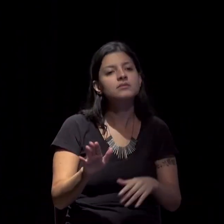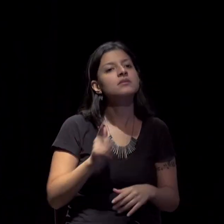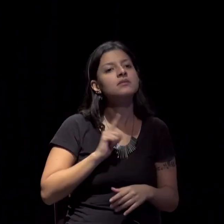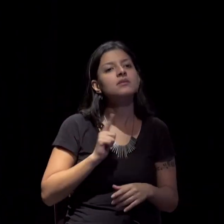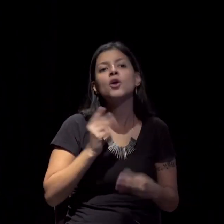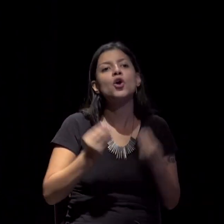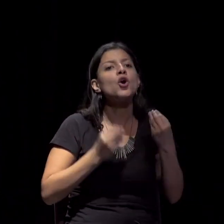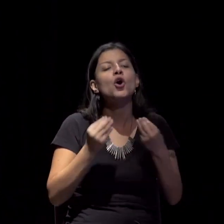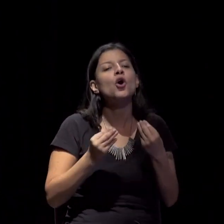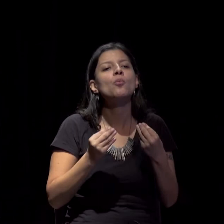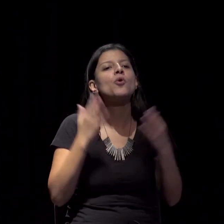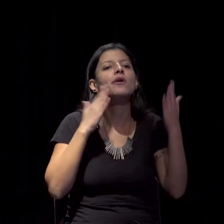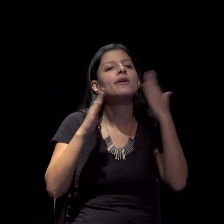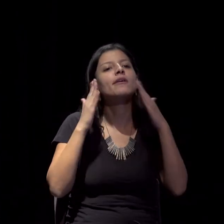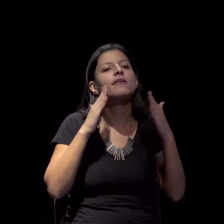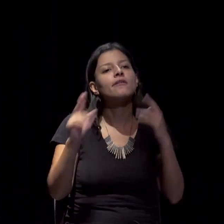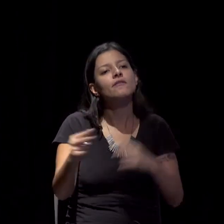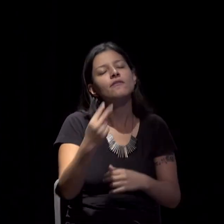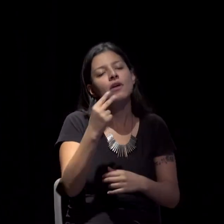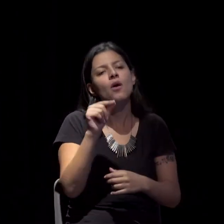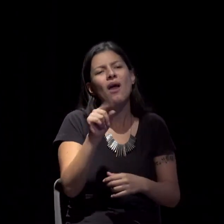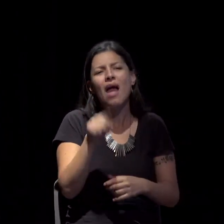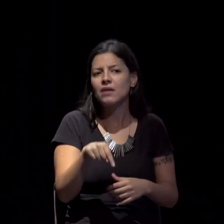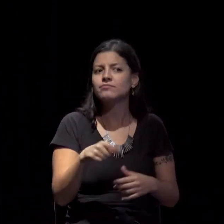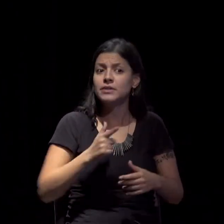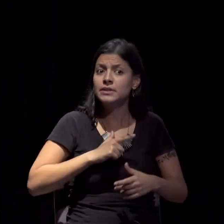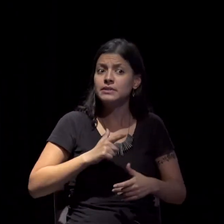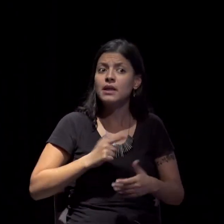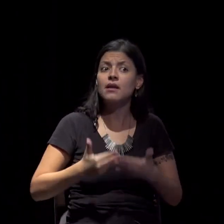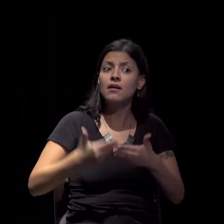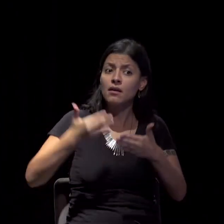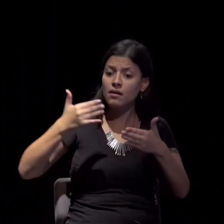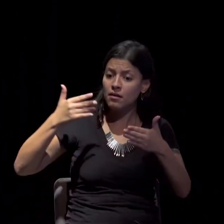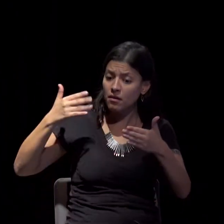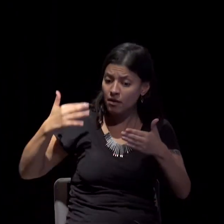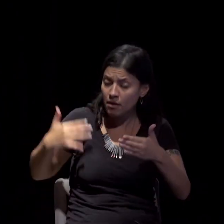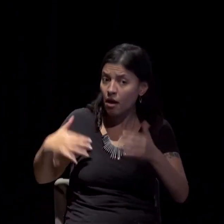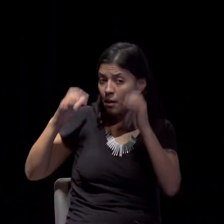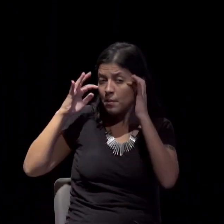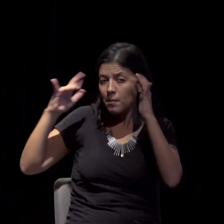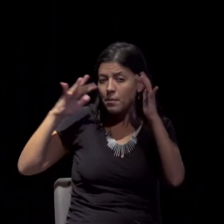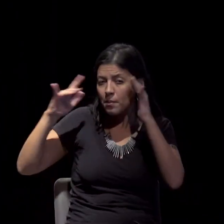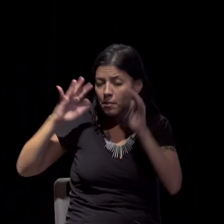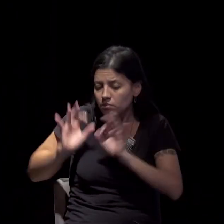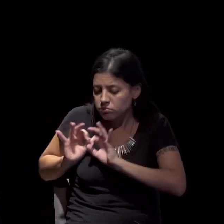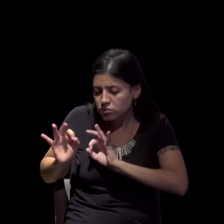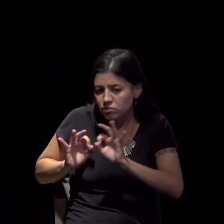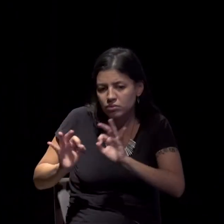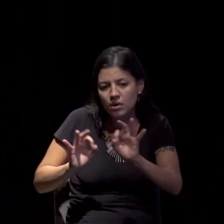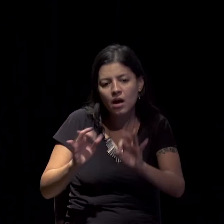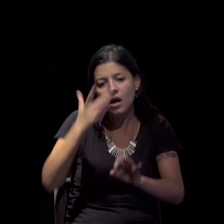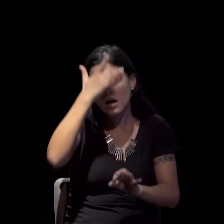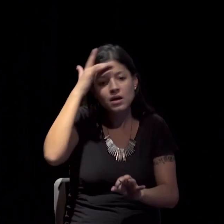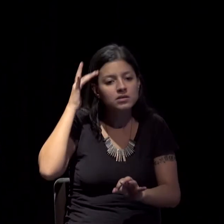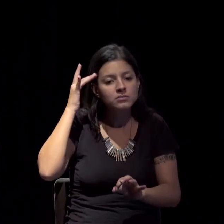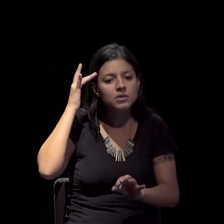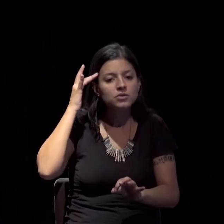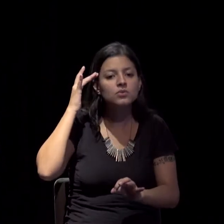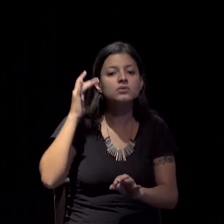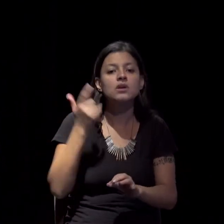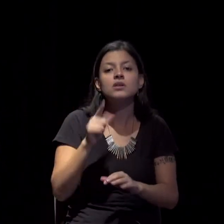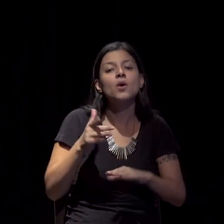aparência externa é um largo complexo, uma grande estruturação de pensamento à qual nem sempre as pessoas têm